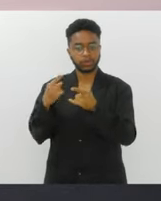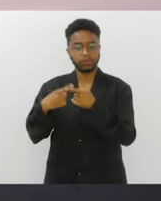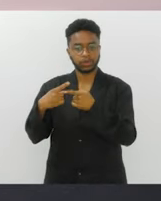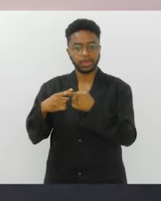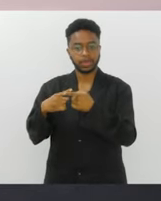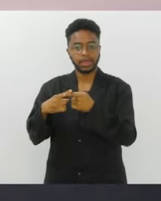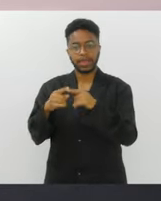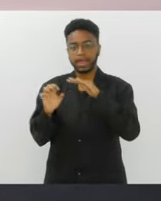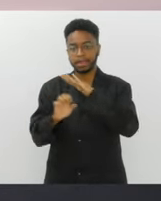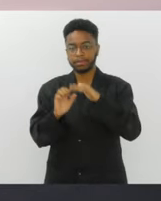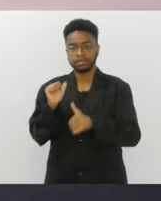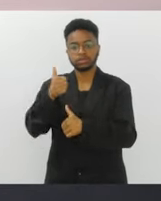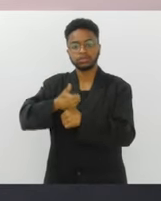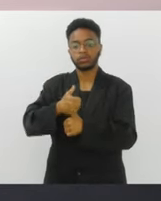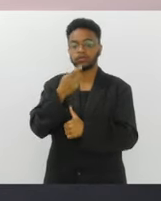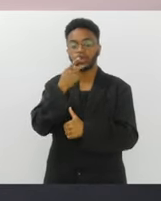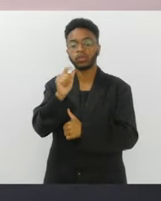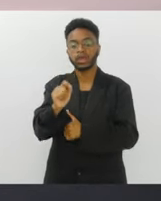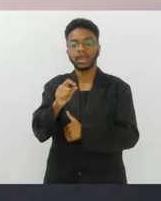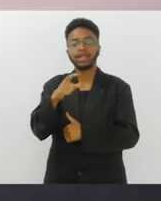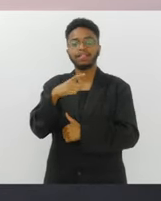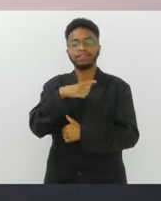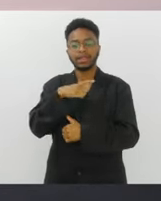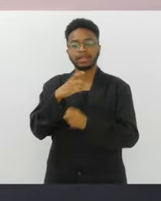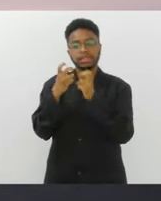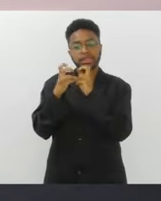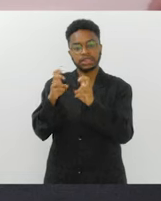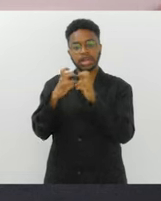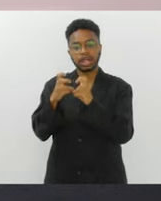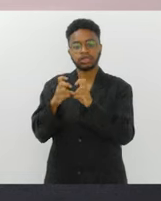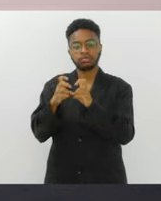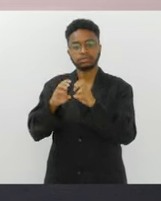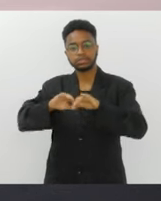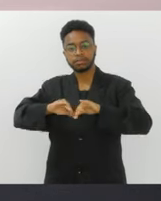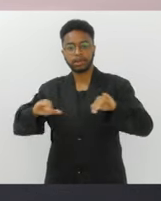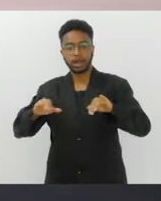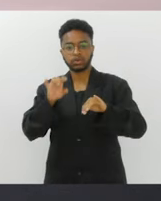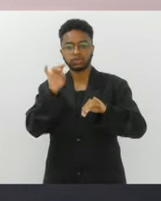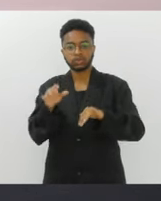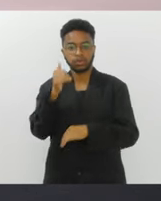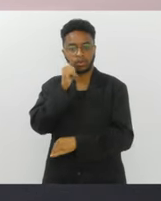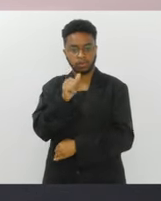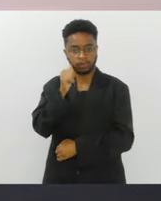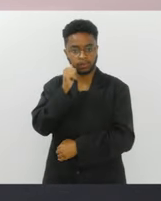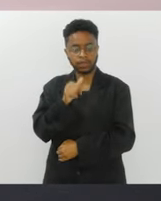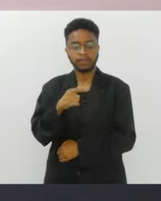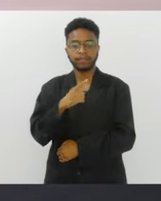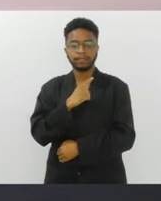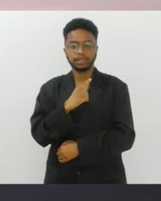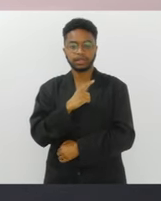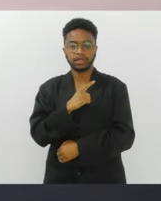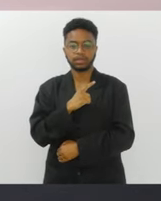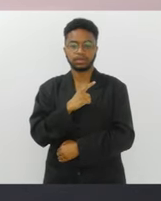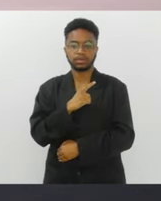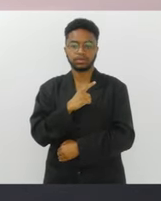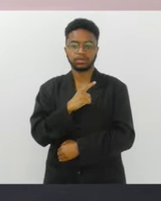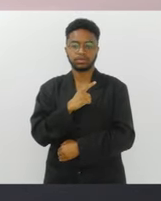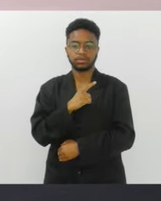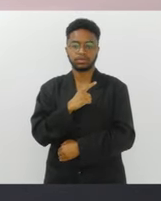assumiu, que ia ter vagões separados para as mulheres, que